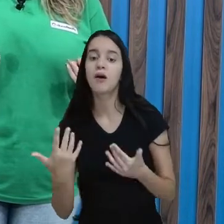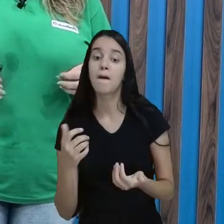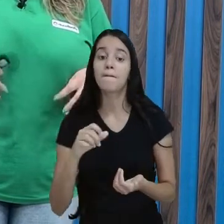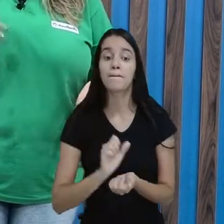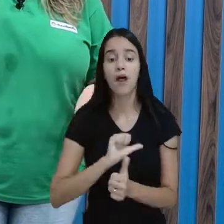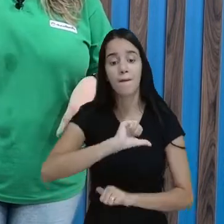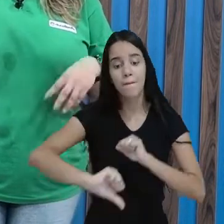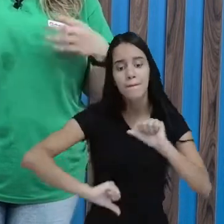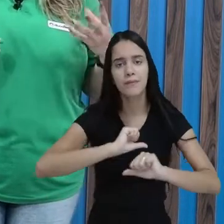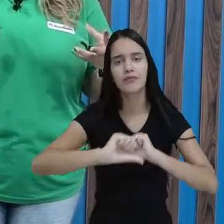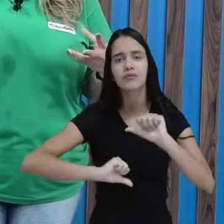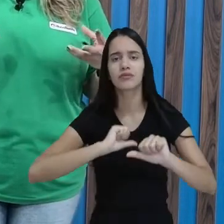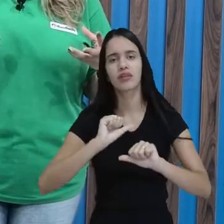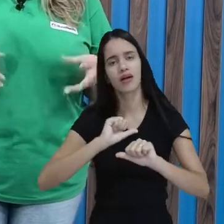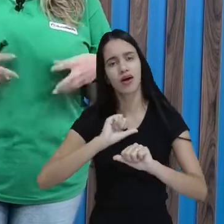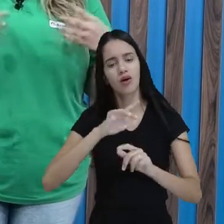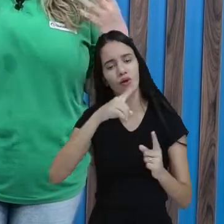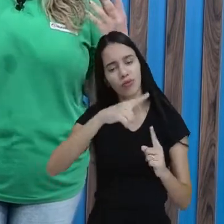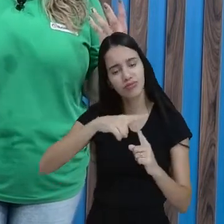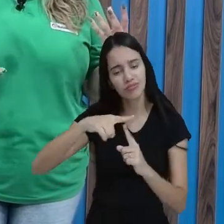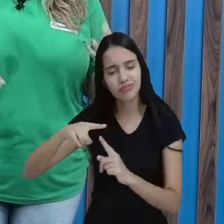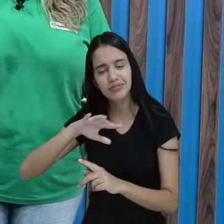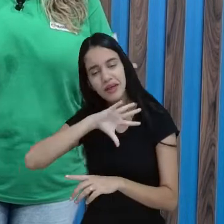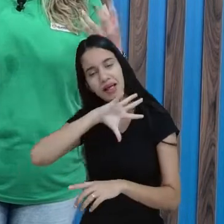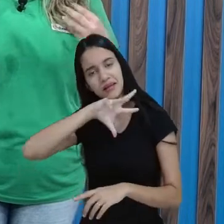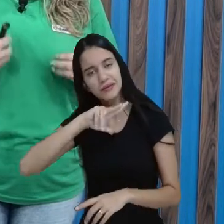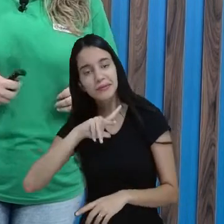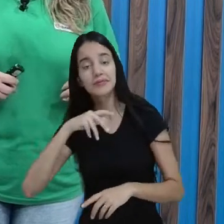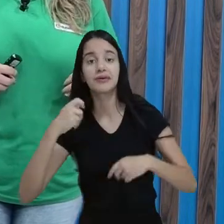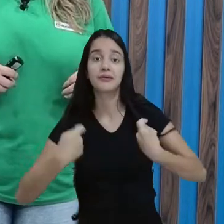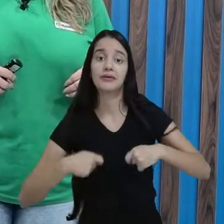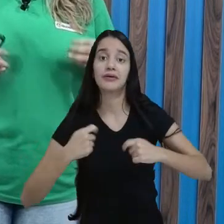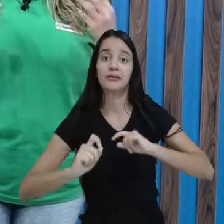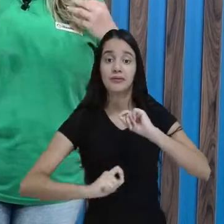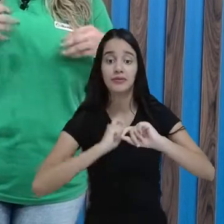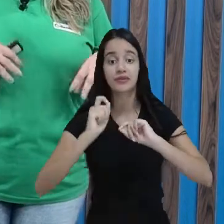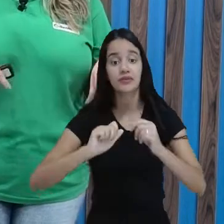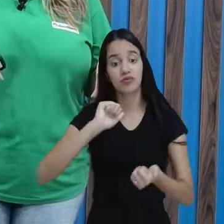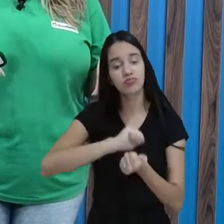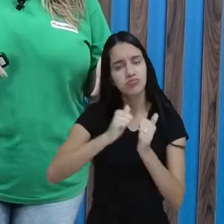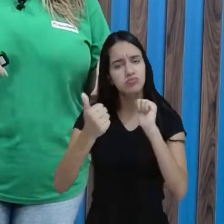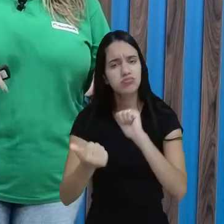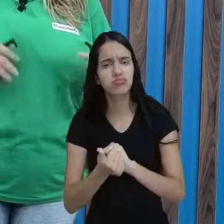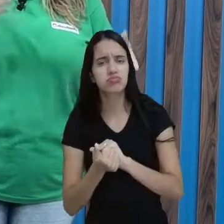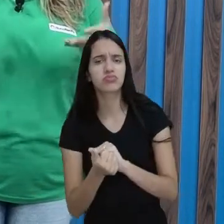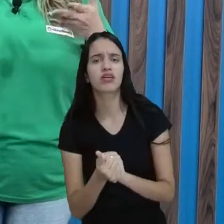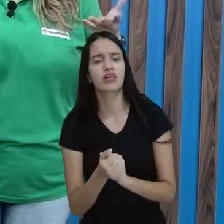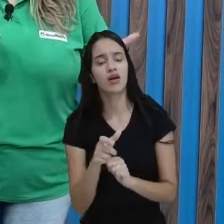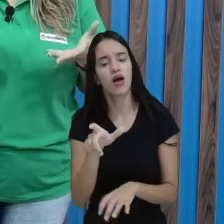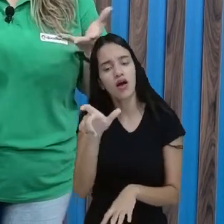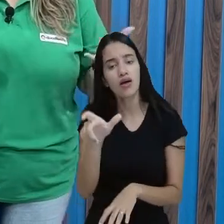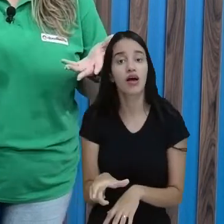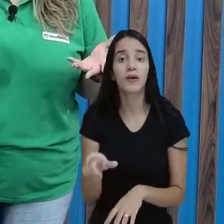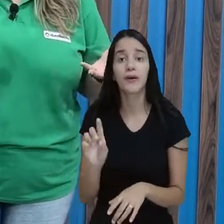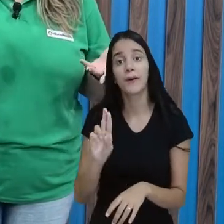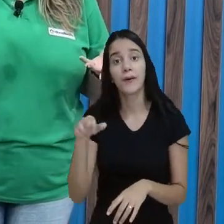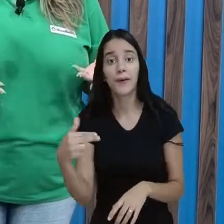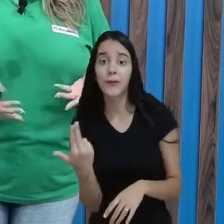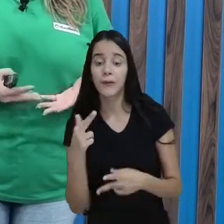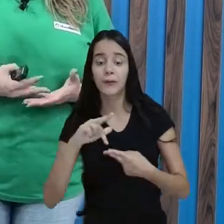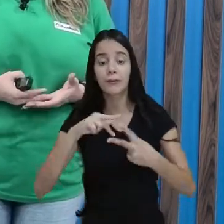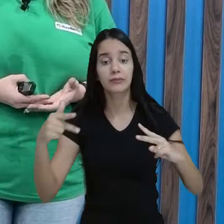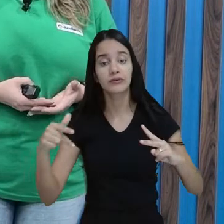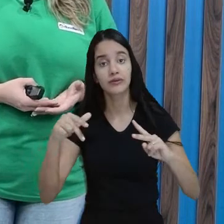alterar a espécie, né, precisa partir dessa mutação dentro de algum indivíduo ou da recombinação